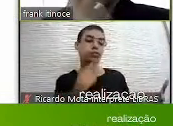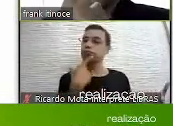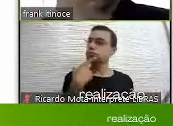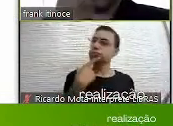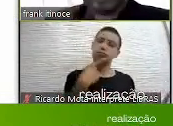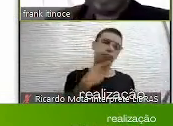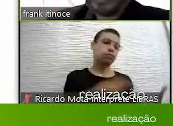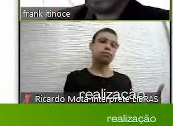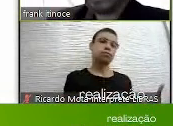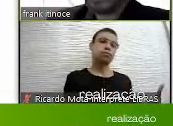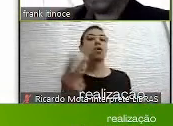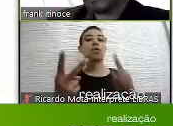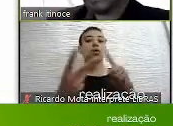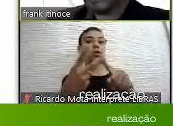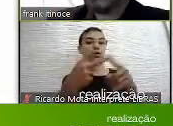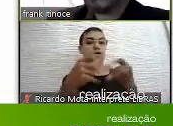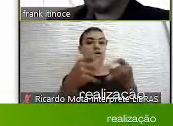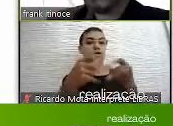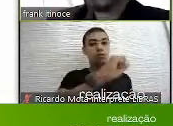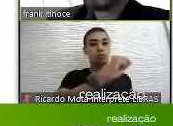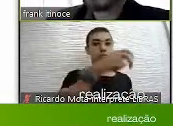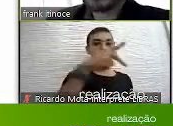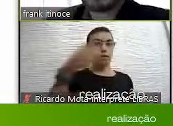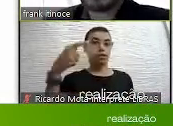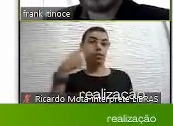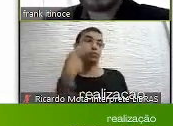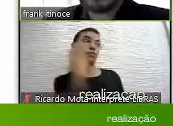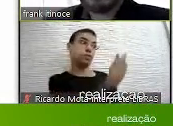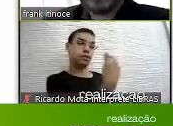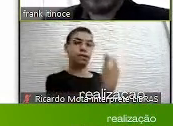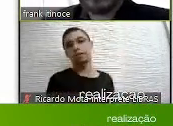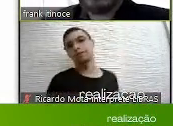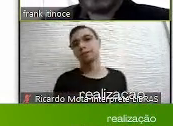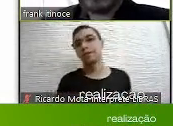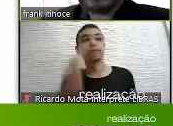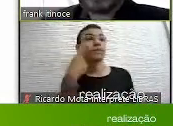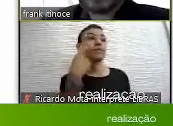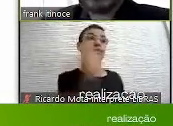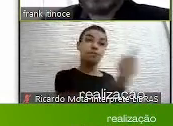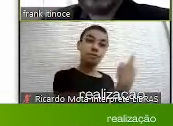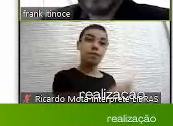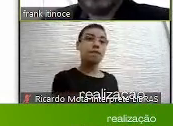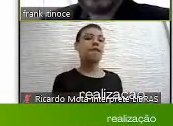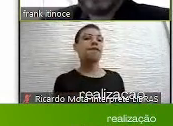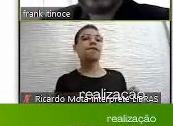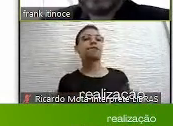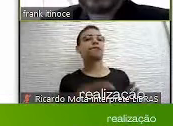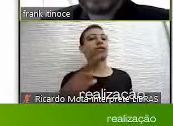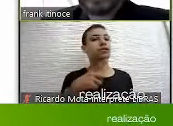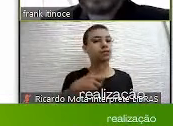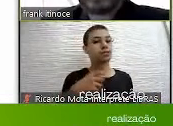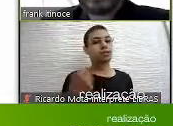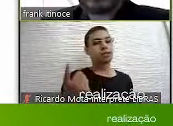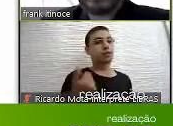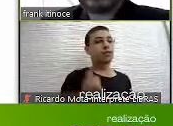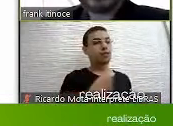segundo aplicativo é esse que está aqui na tela, é consulta de licença. Bom, então, por exemplo, meu filho vai para